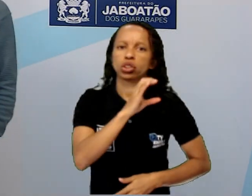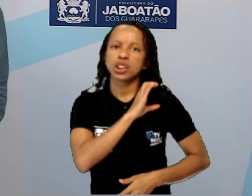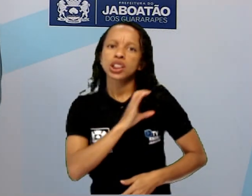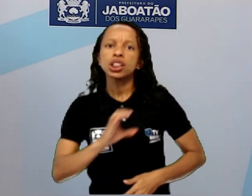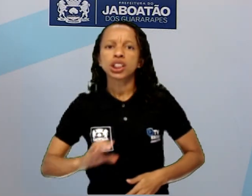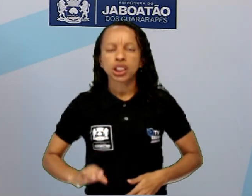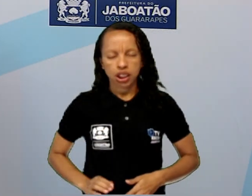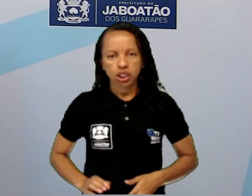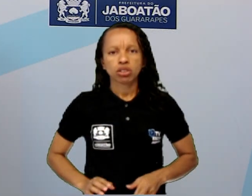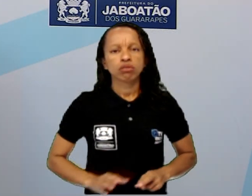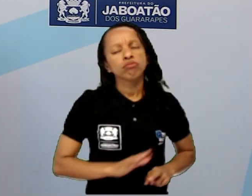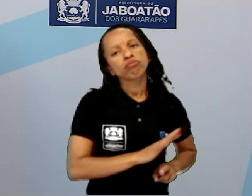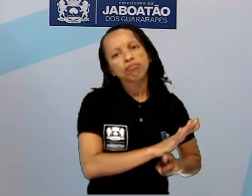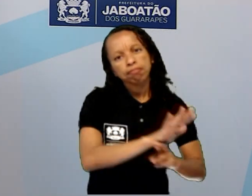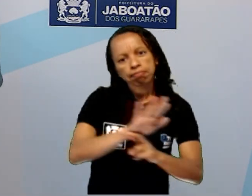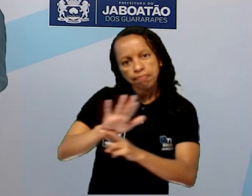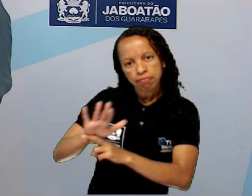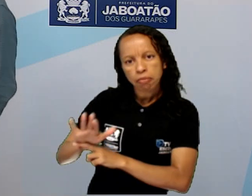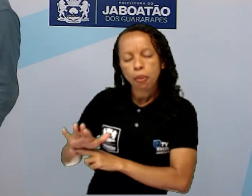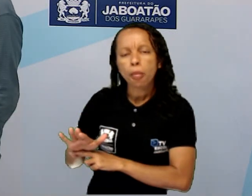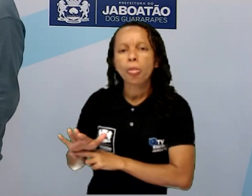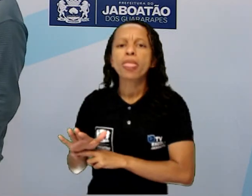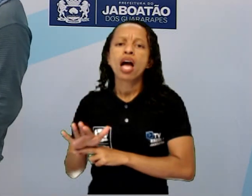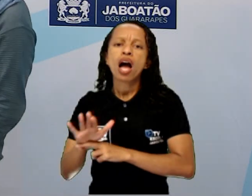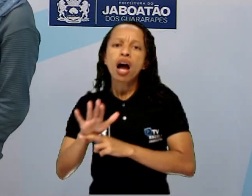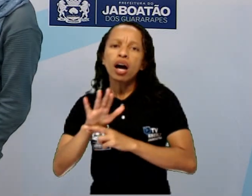representações da paixão de Cristo,